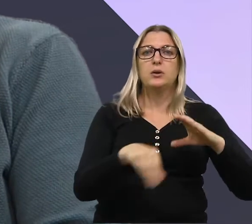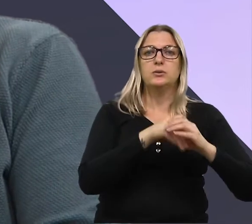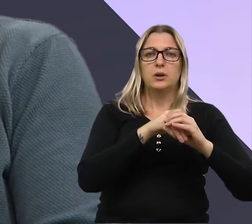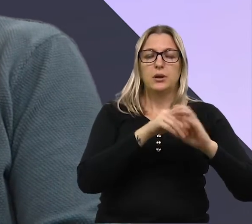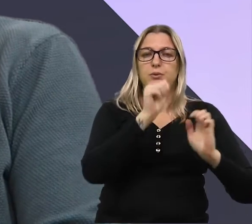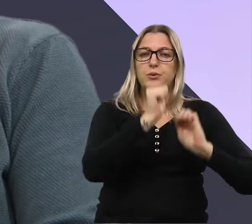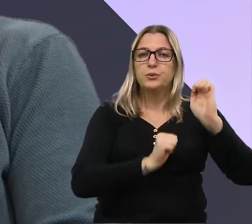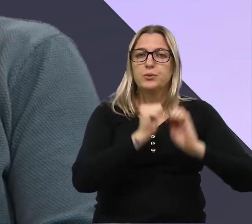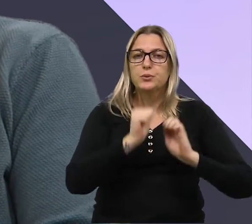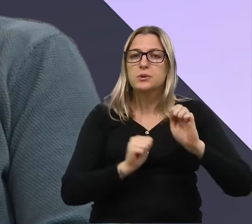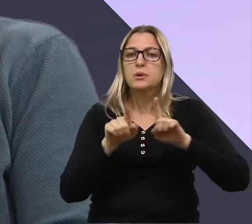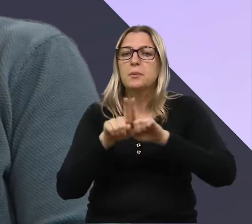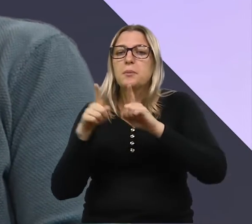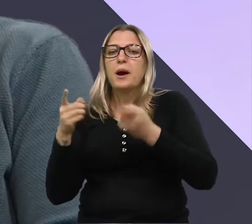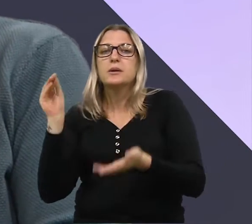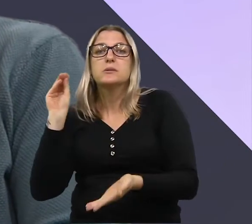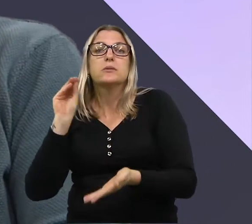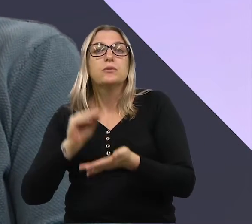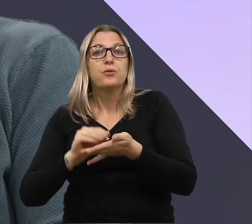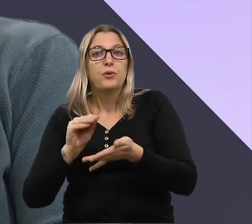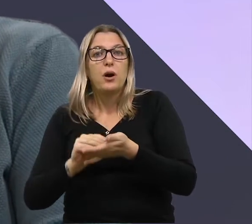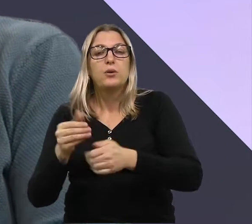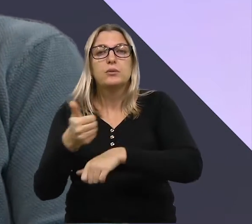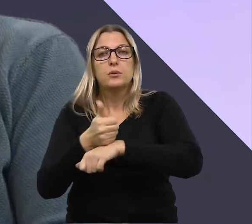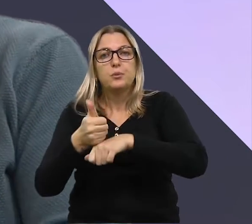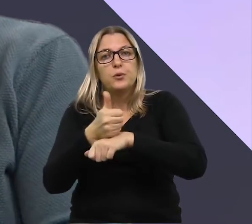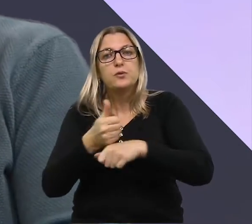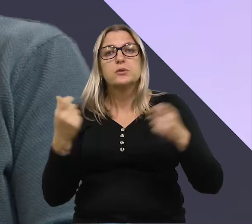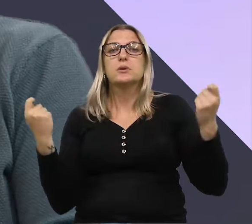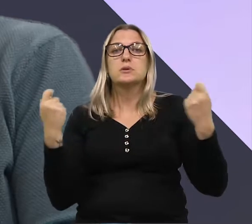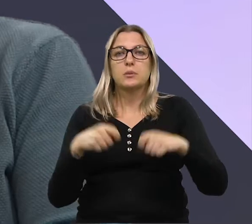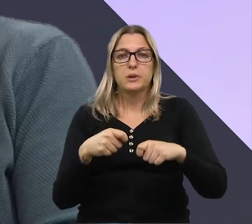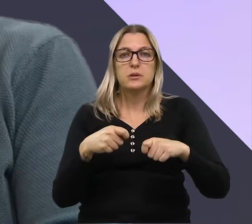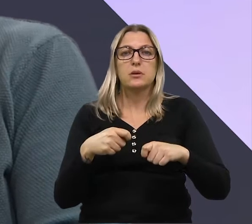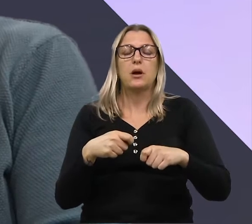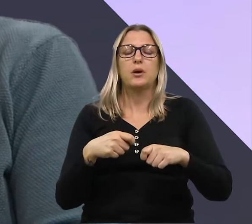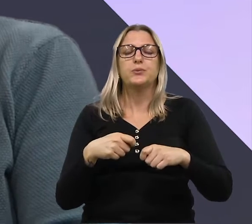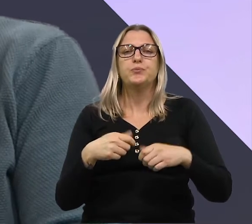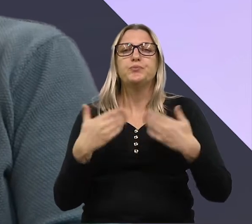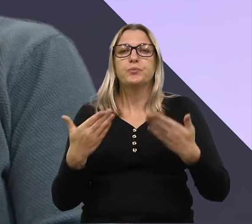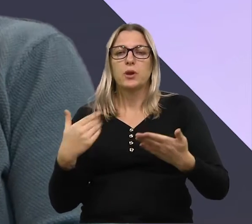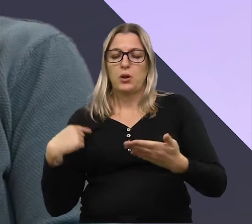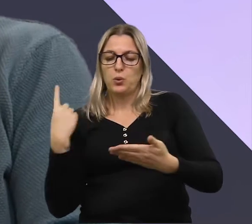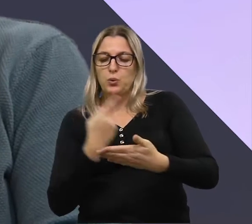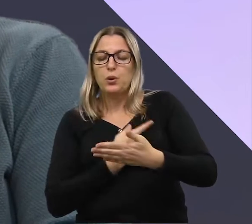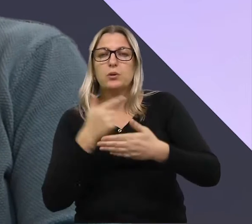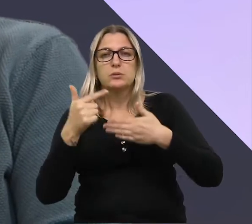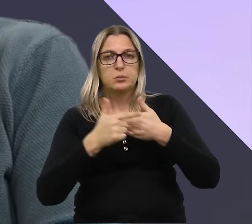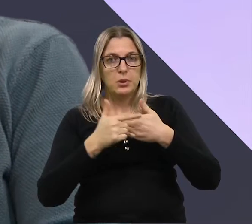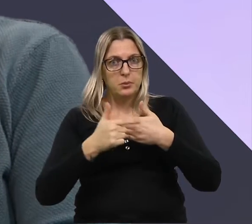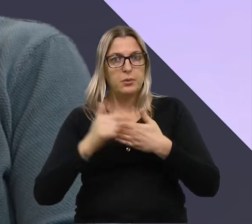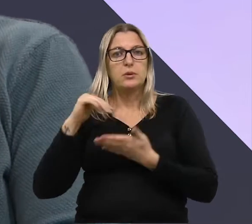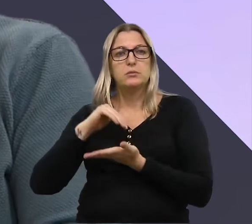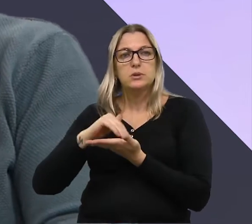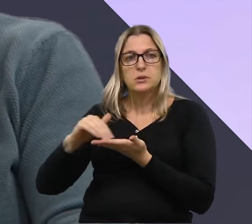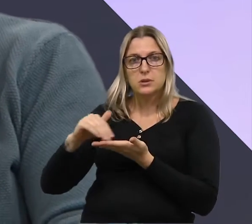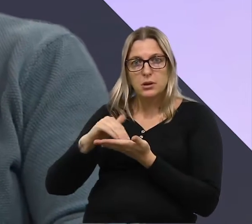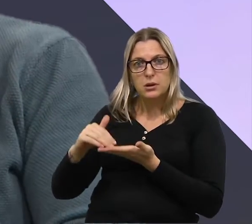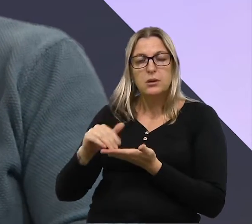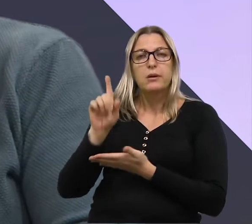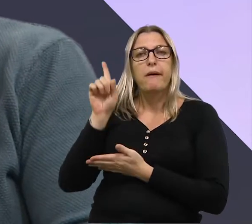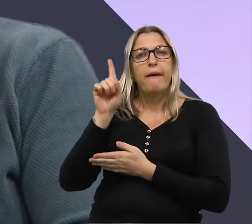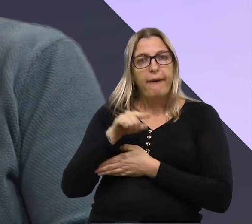essas vagas só não são preenchidas por falta de qualificação E aí entra o nosso papel o trabalho da secretaria que é